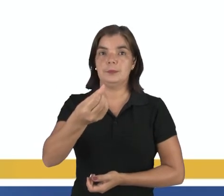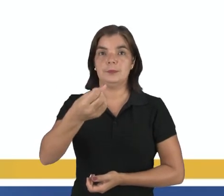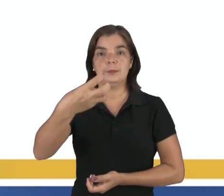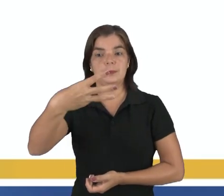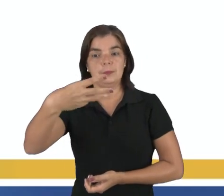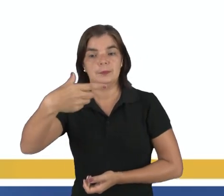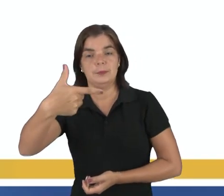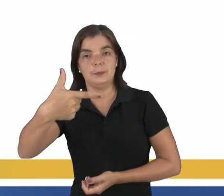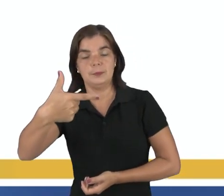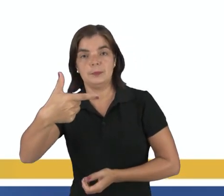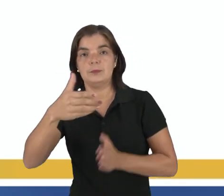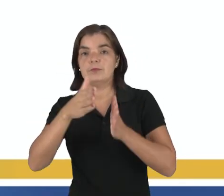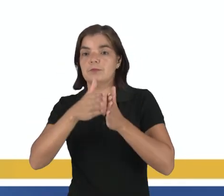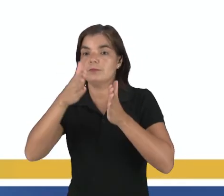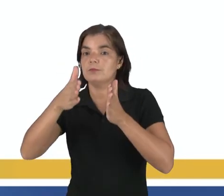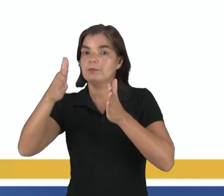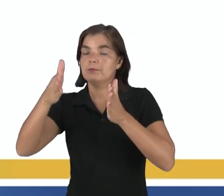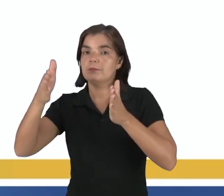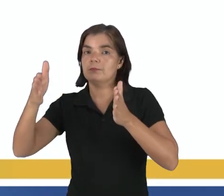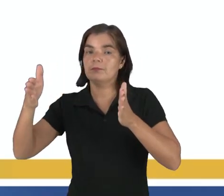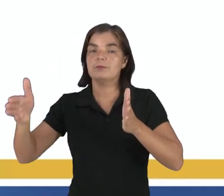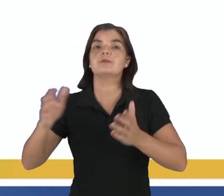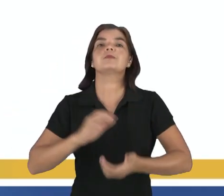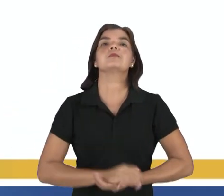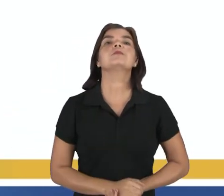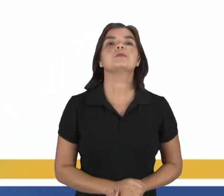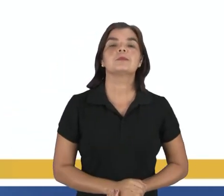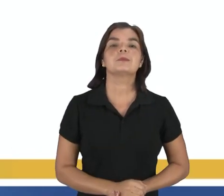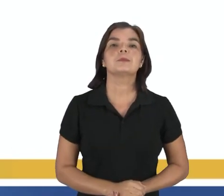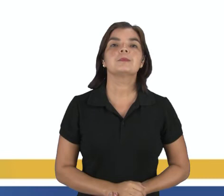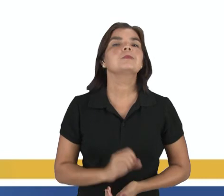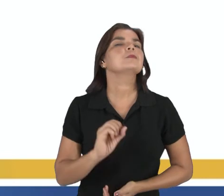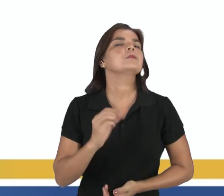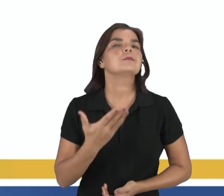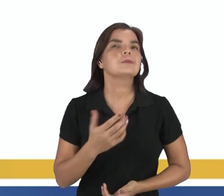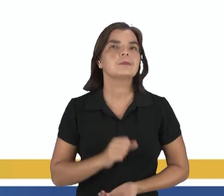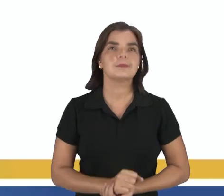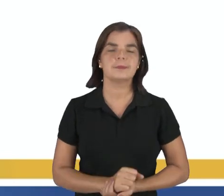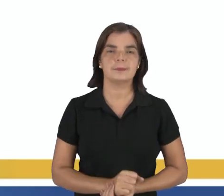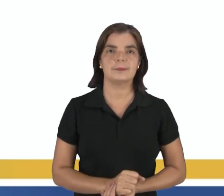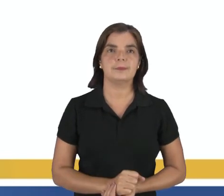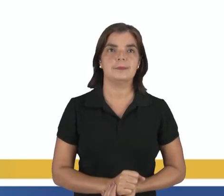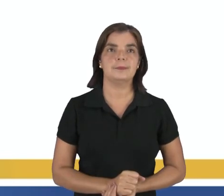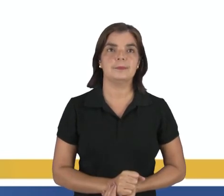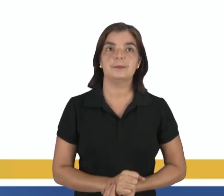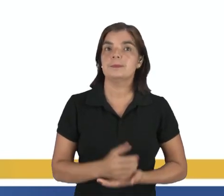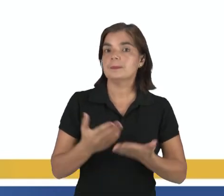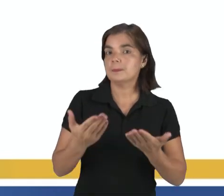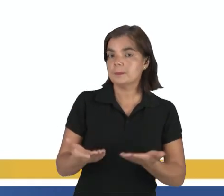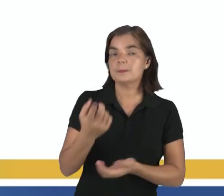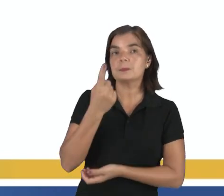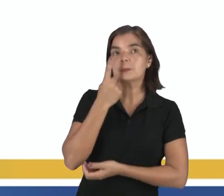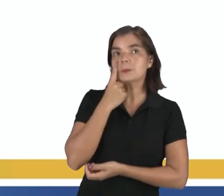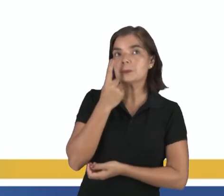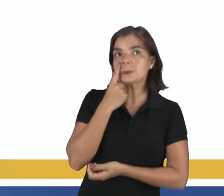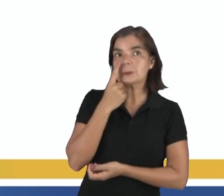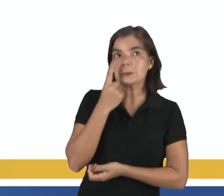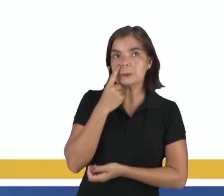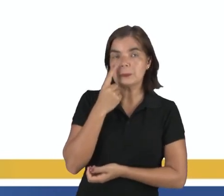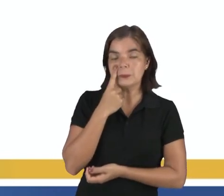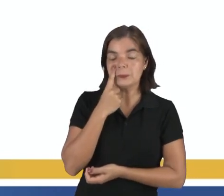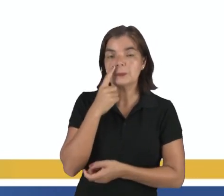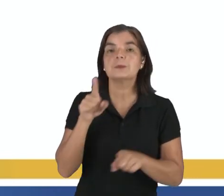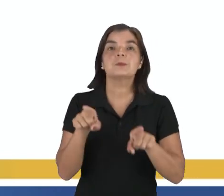para 16, assim como 5 está para 32. O que acontece? Nesse caso, observe